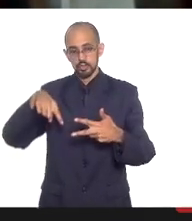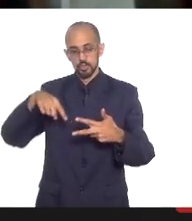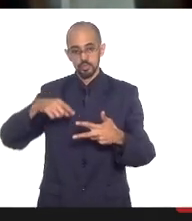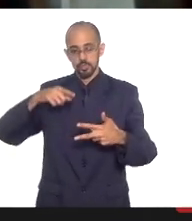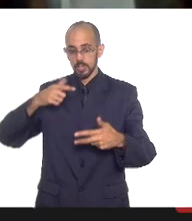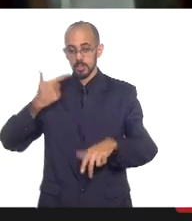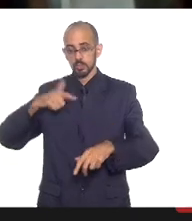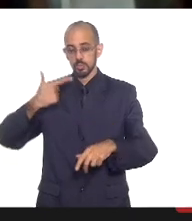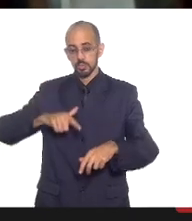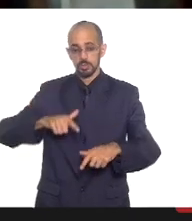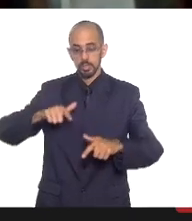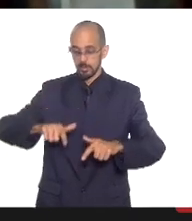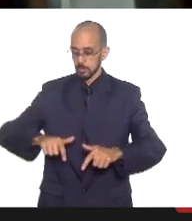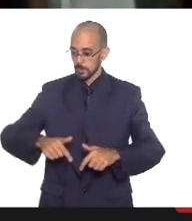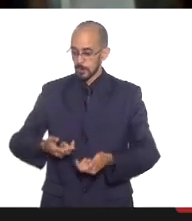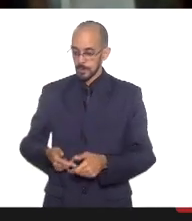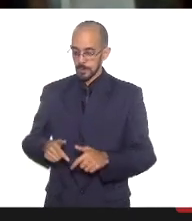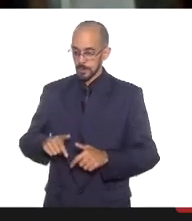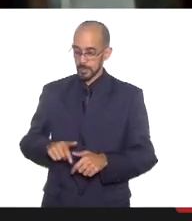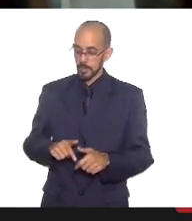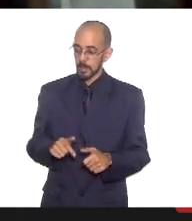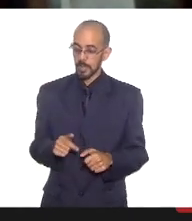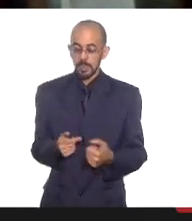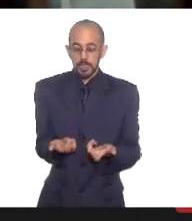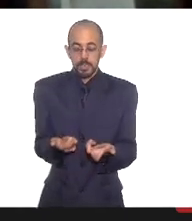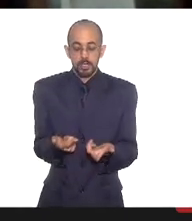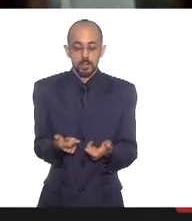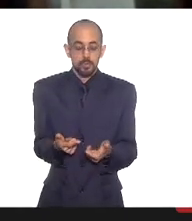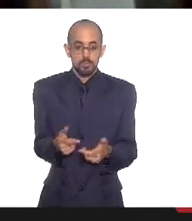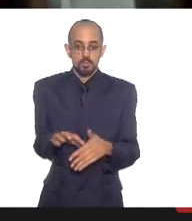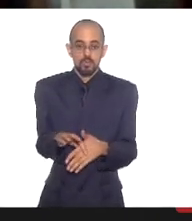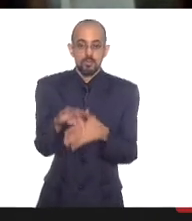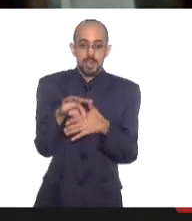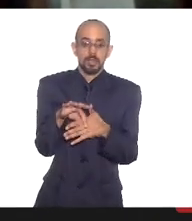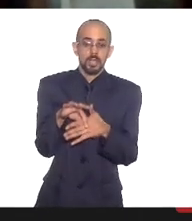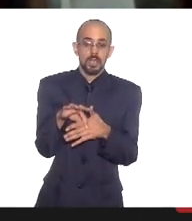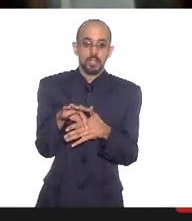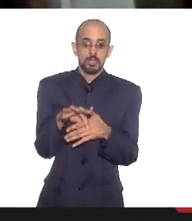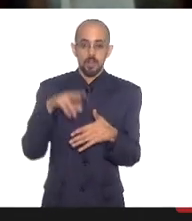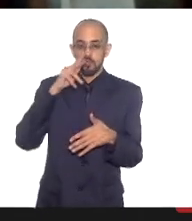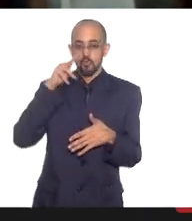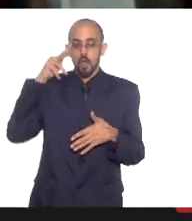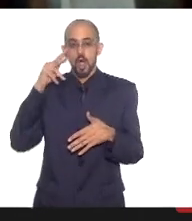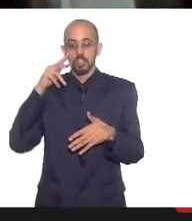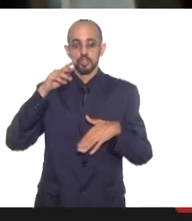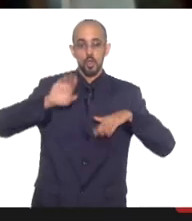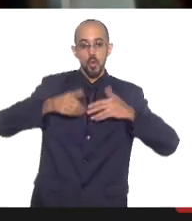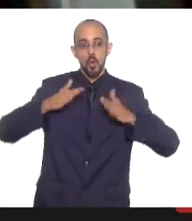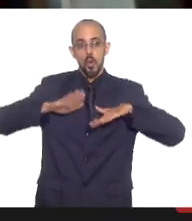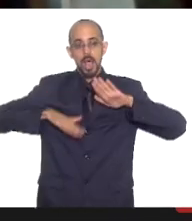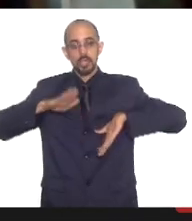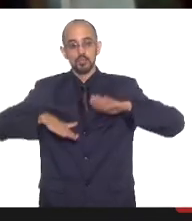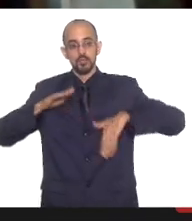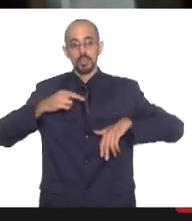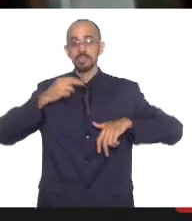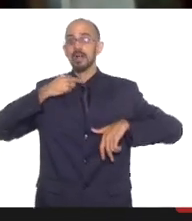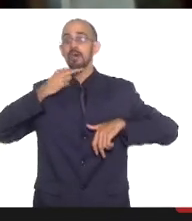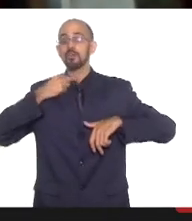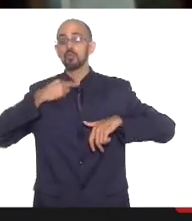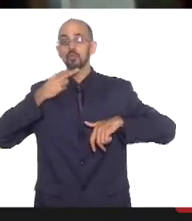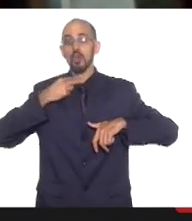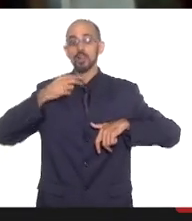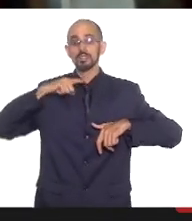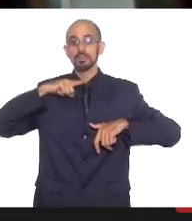não tem voz às vezes a voz dele um pouco rouca o a voz do governador é um pouco mais alta ou de outros interesses